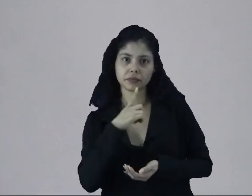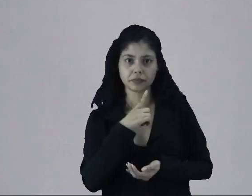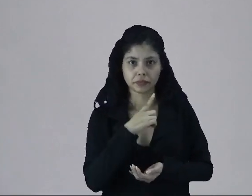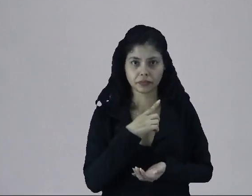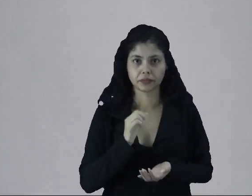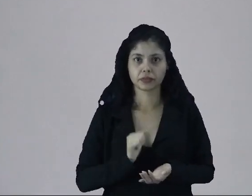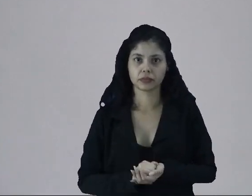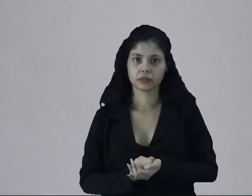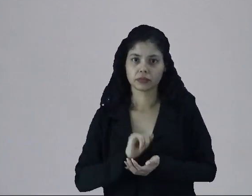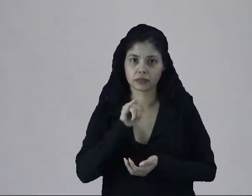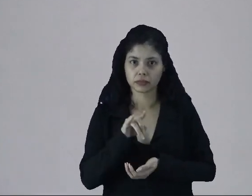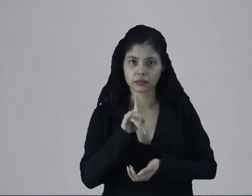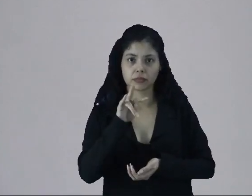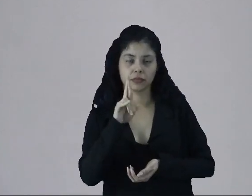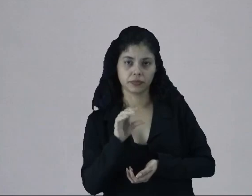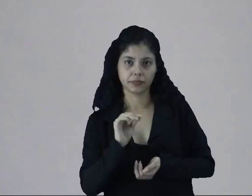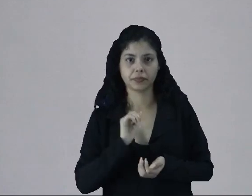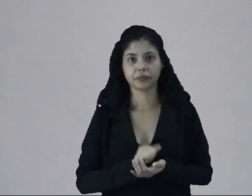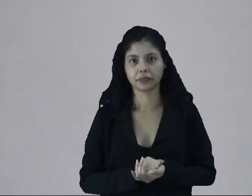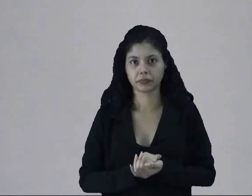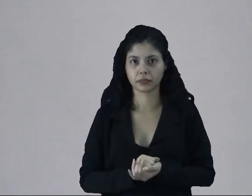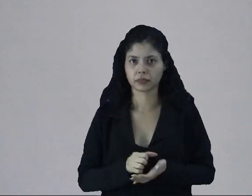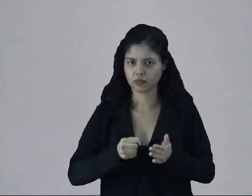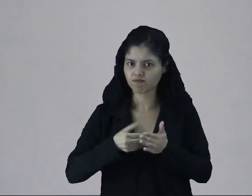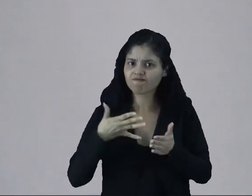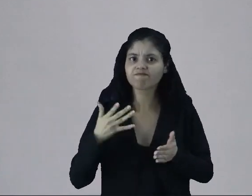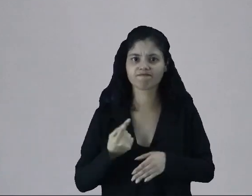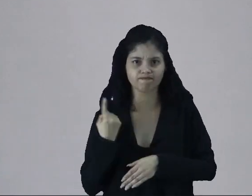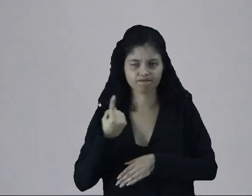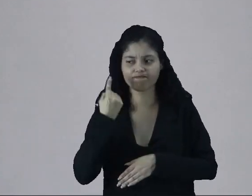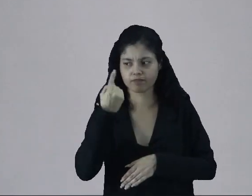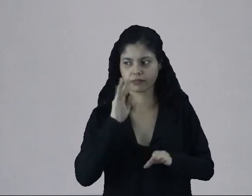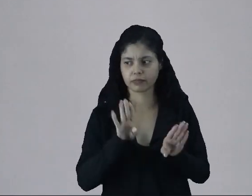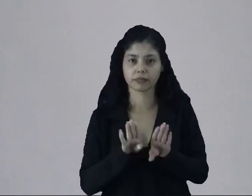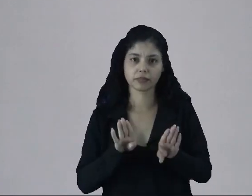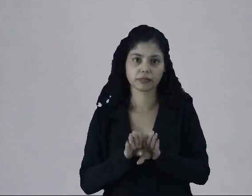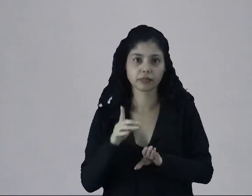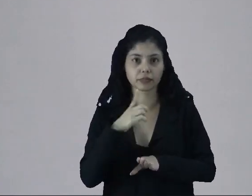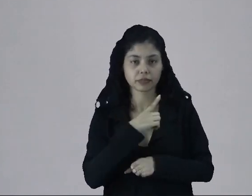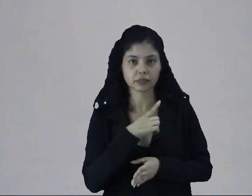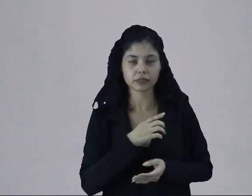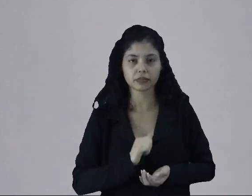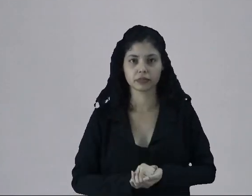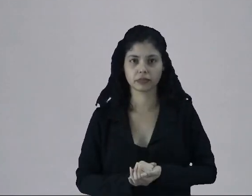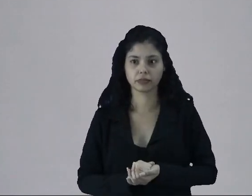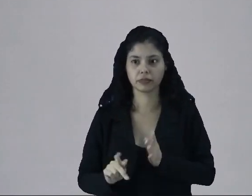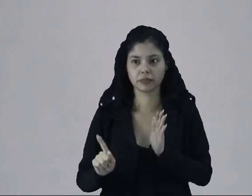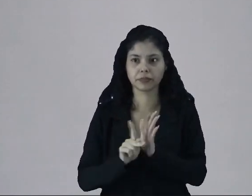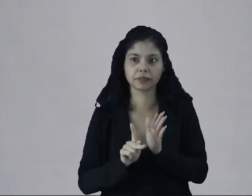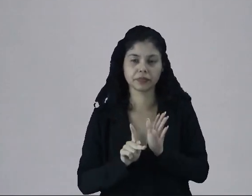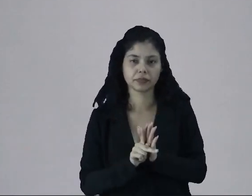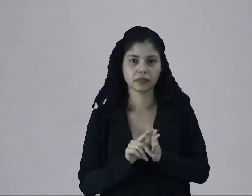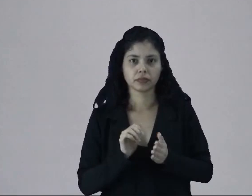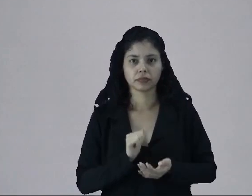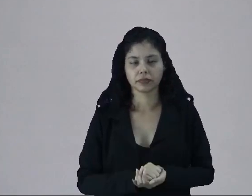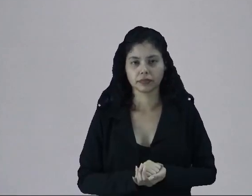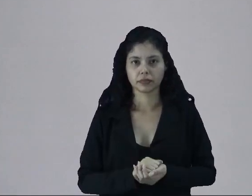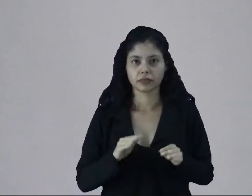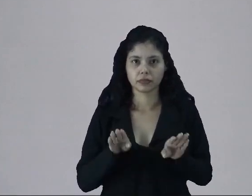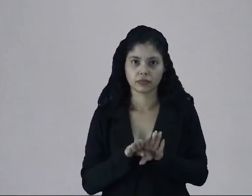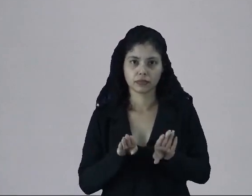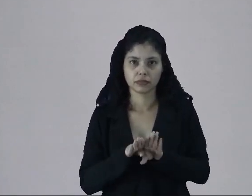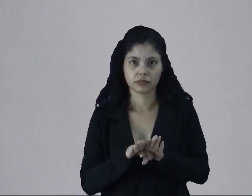identificado que essa insulina basal está muito alta, aí você tem um problema. Por quê? Porque não é o ideal para a tua faixa etária e tudo